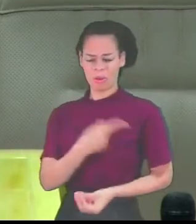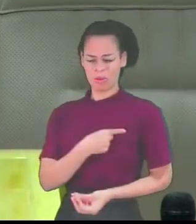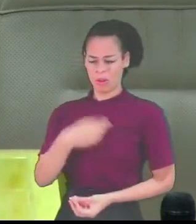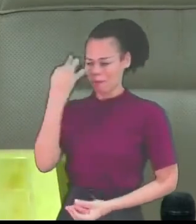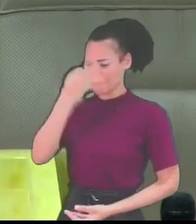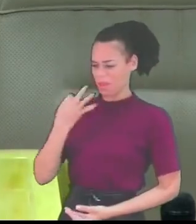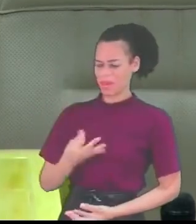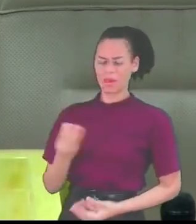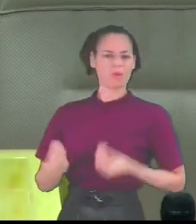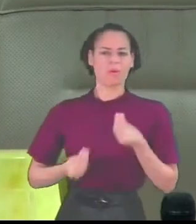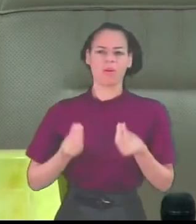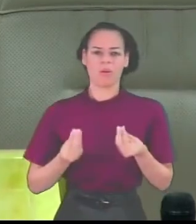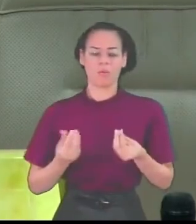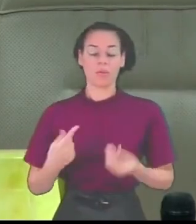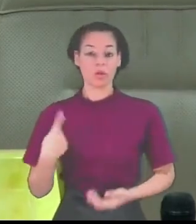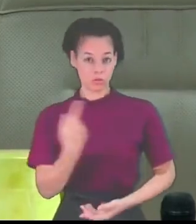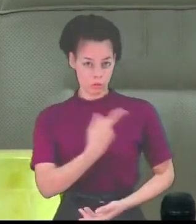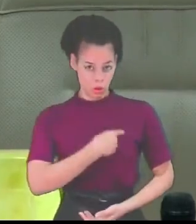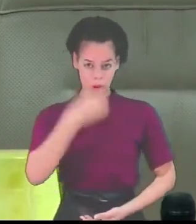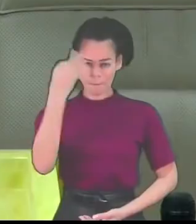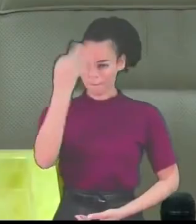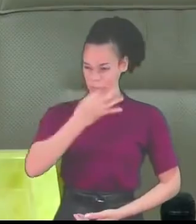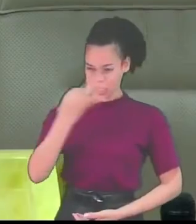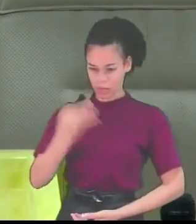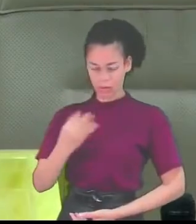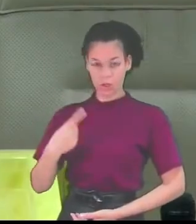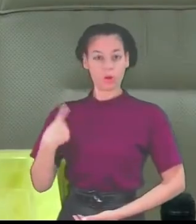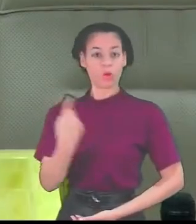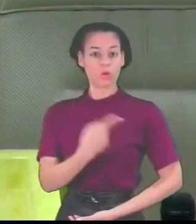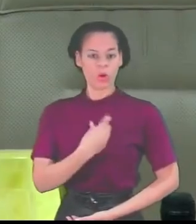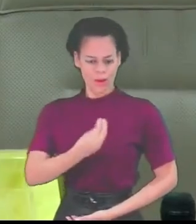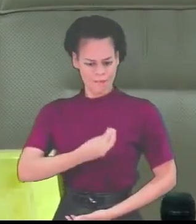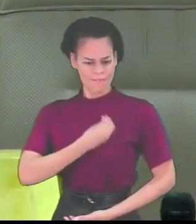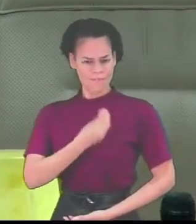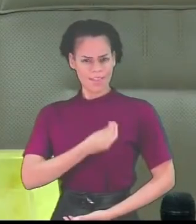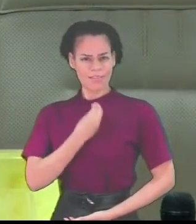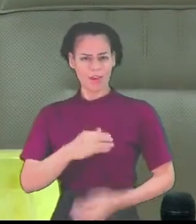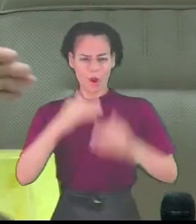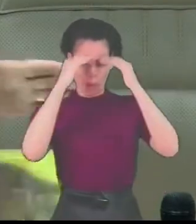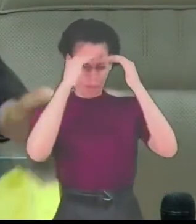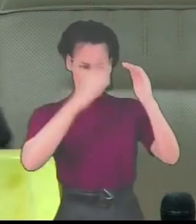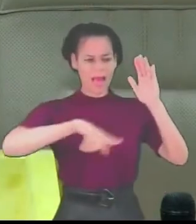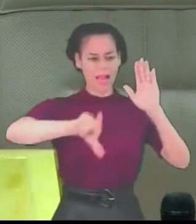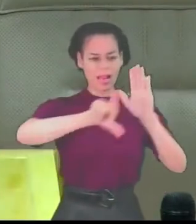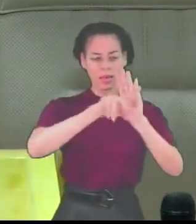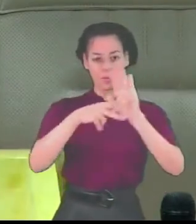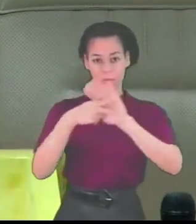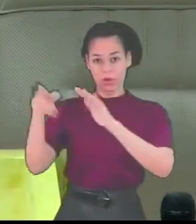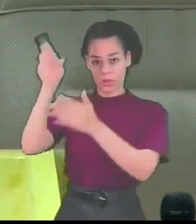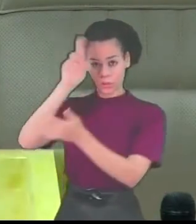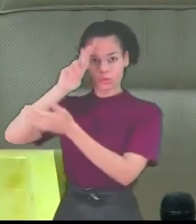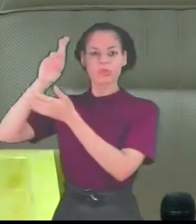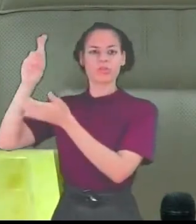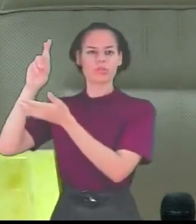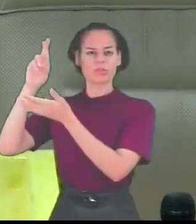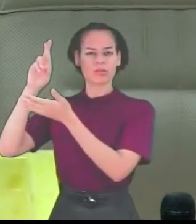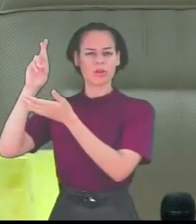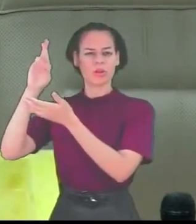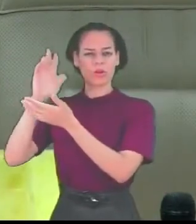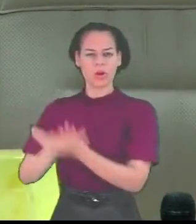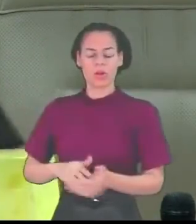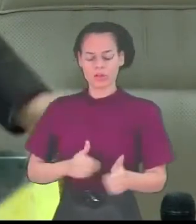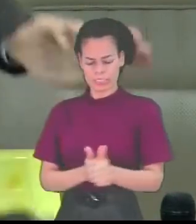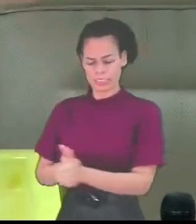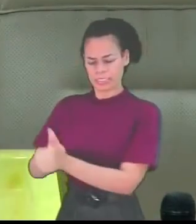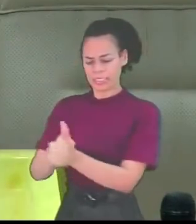Perfeito nós somos perfeitos quando andamos na lei do senhor quando seguimos o seu